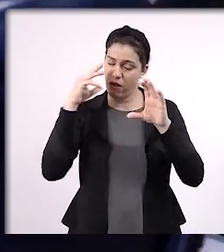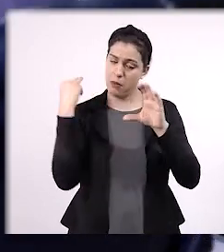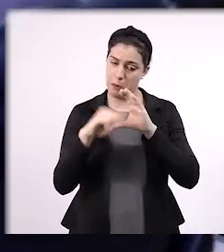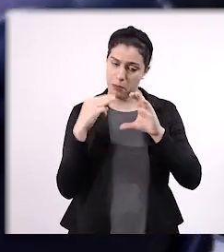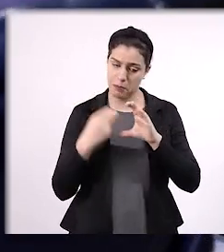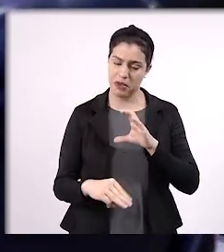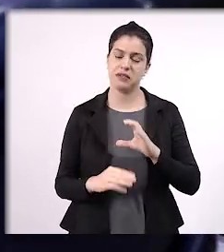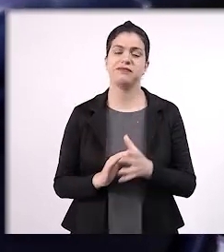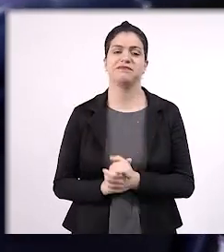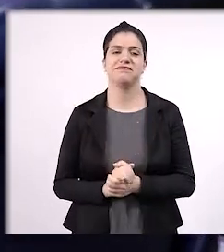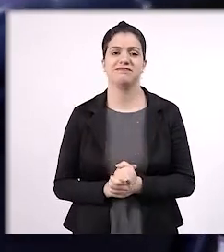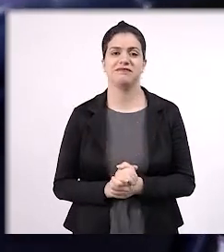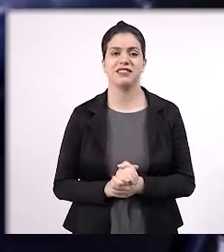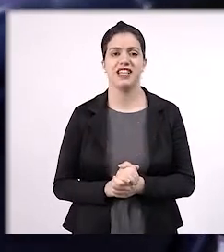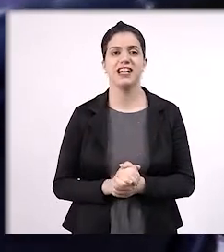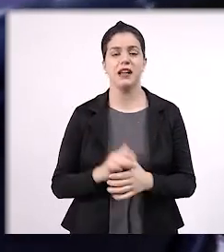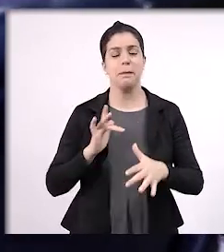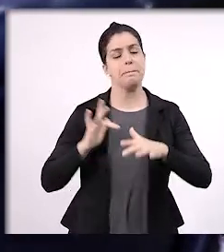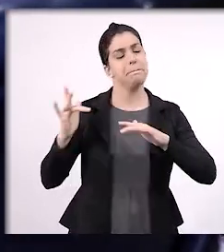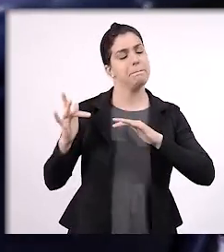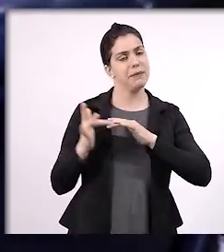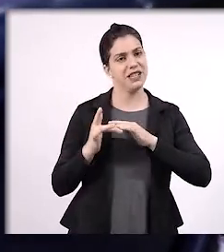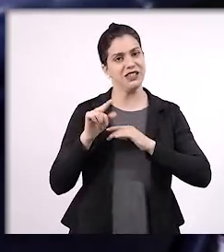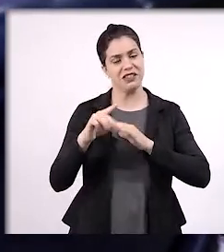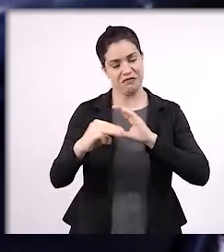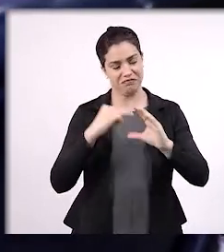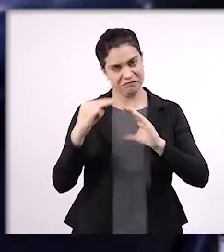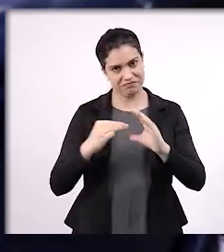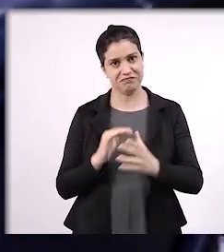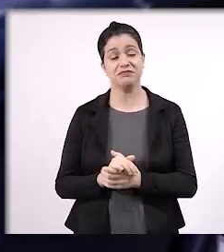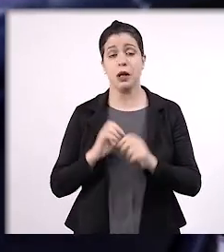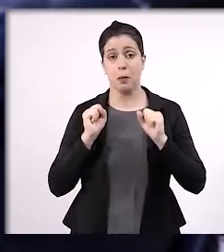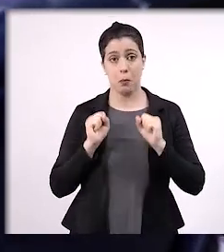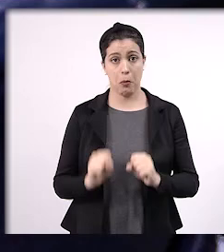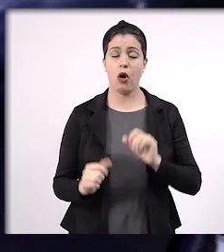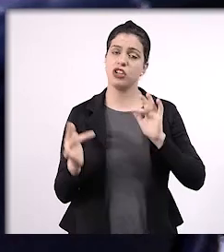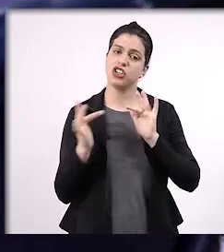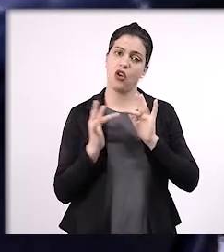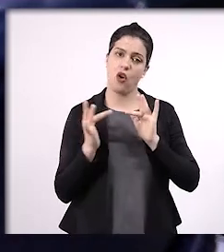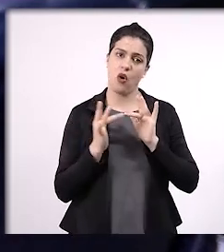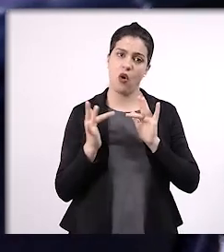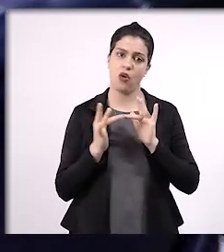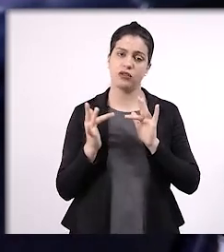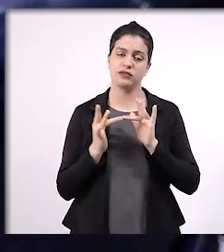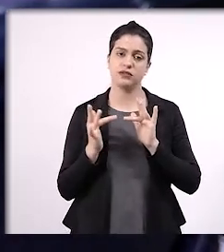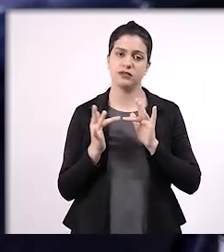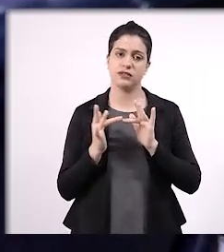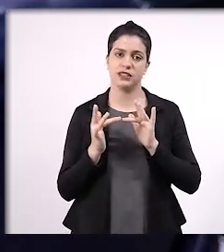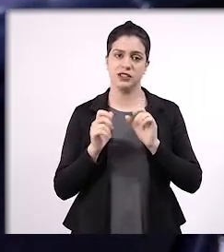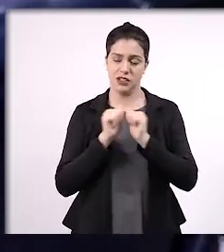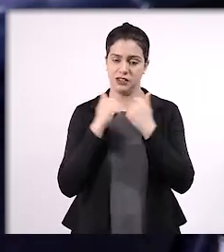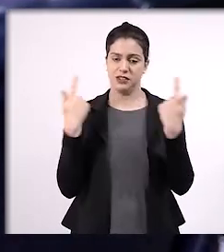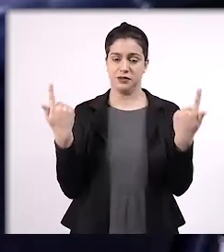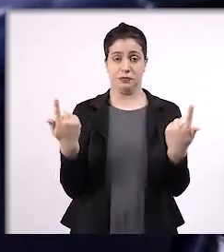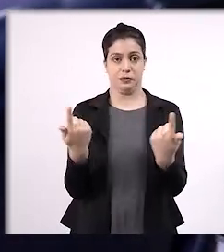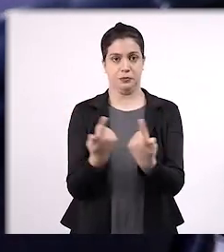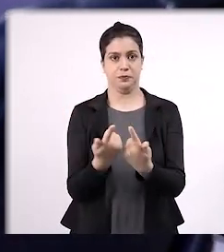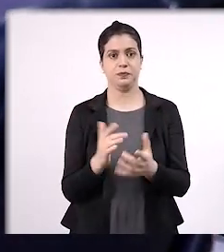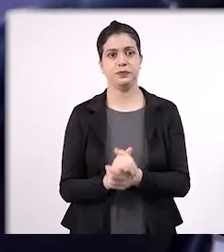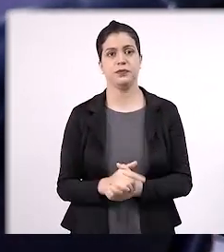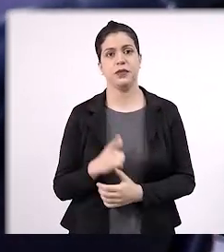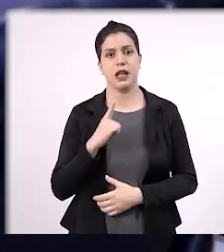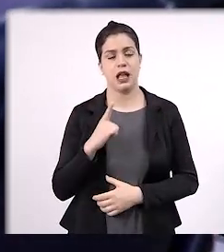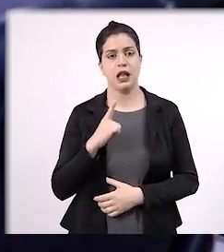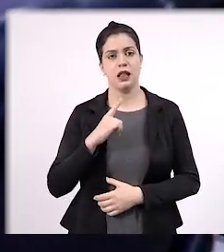os nossos próximos programas através das nossas mídias sociais. Você pode entrar em contato pela Assembleia Legislativa